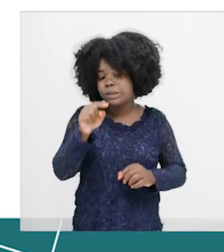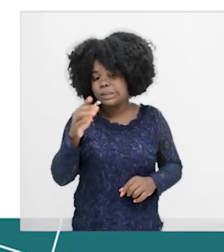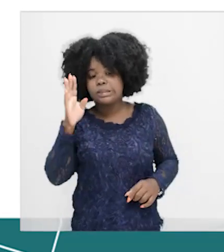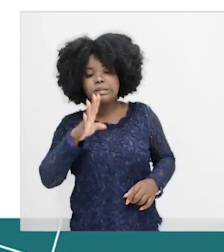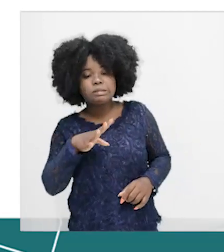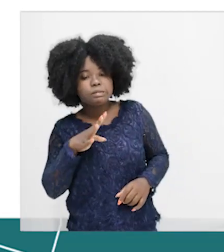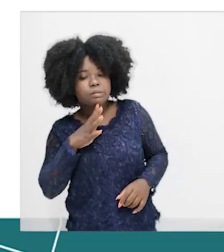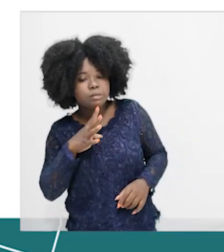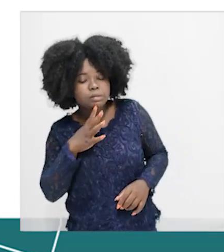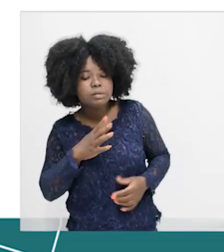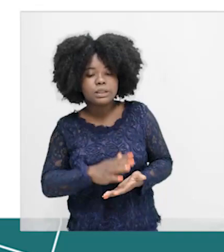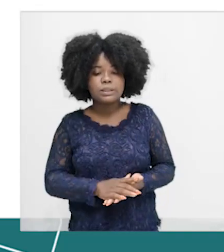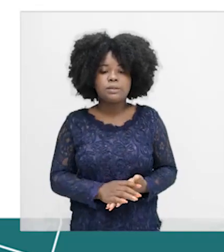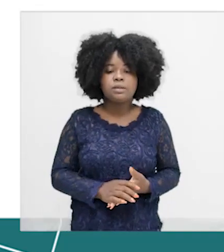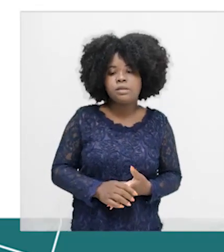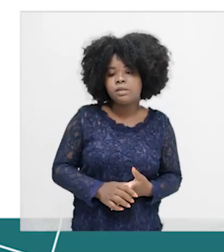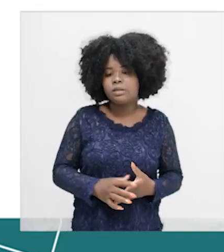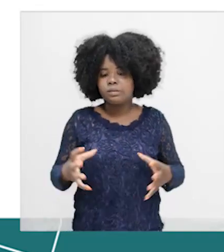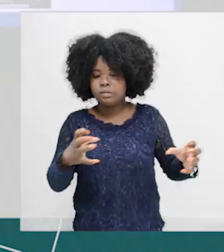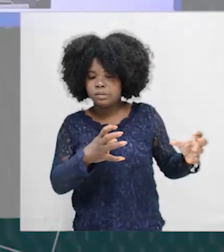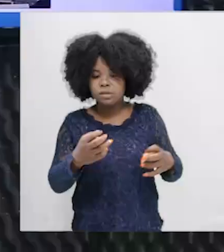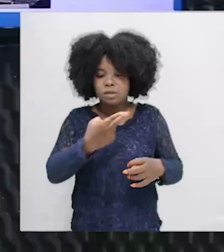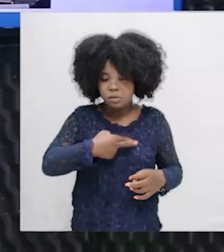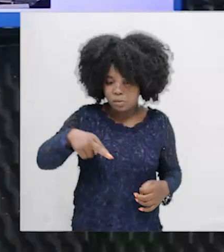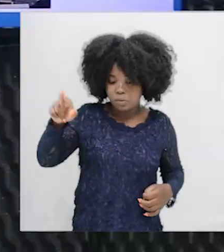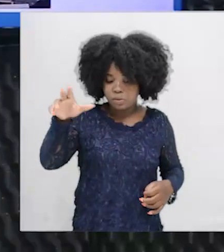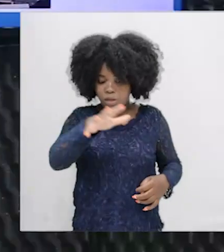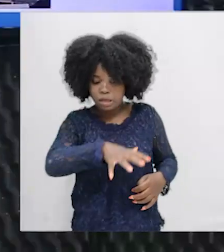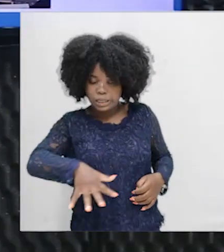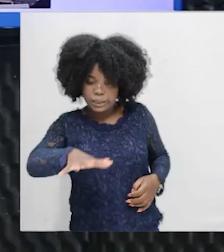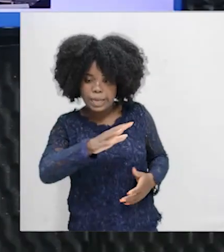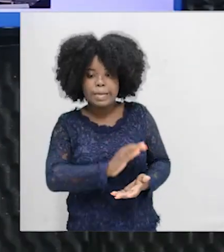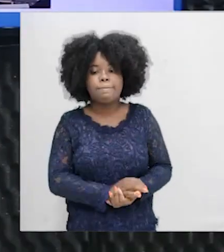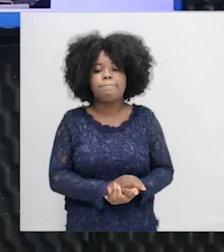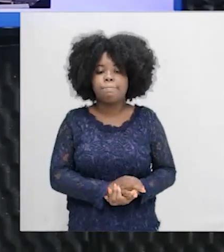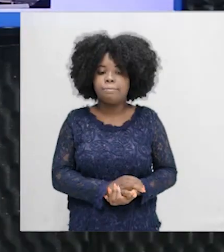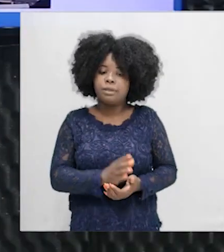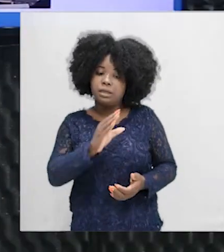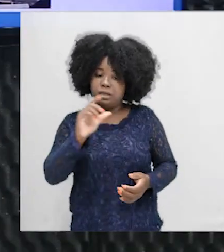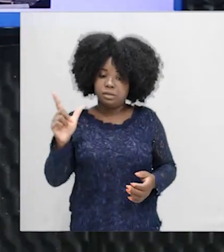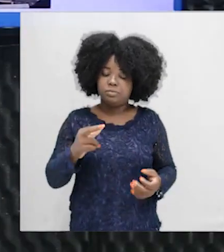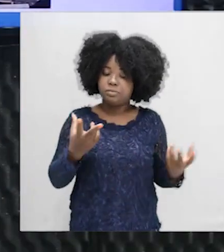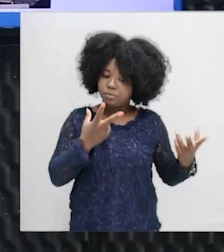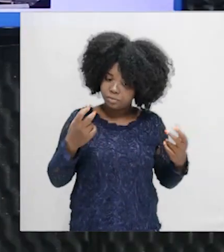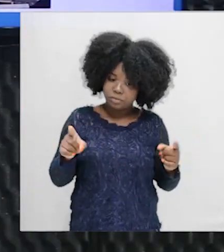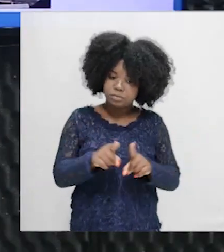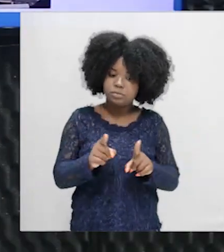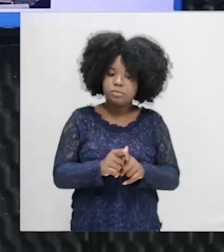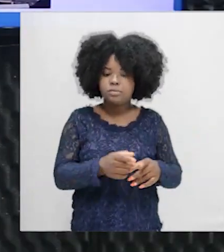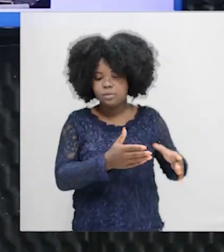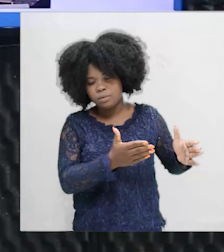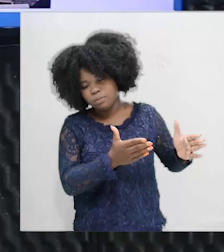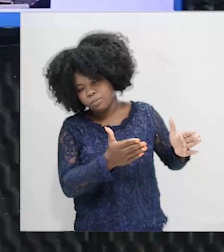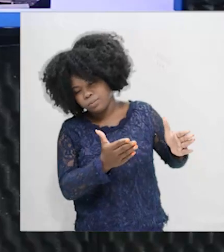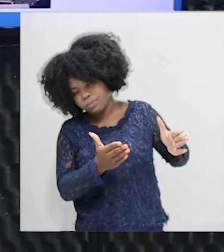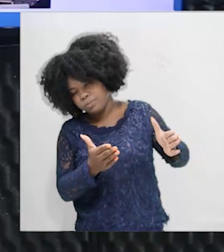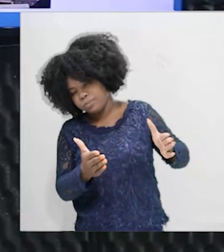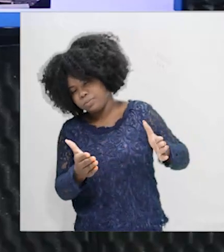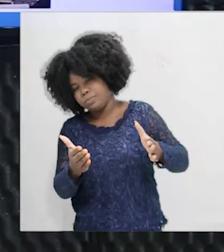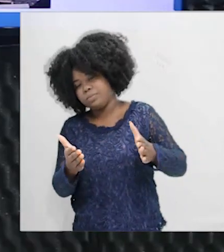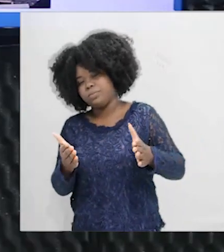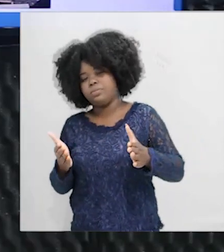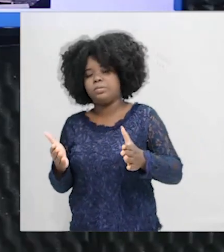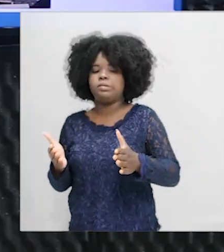entender desse conflito de religiões naquela região, certo? E, obviamente, você deve ter percebido que há um processo